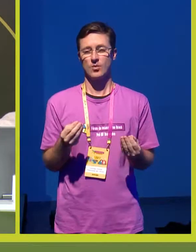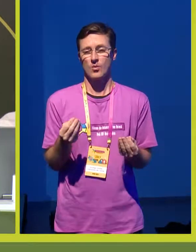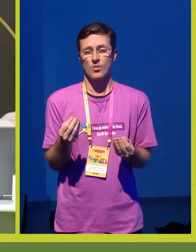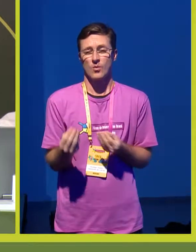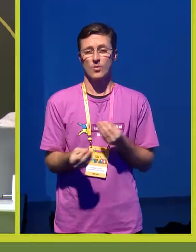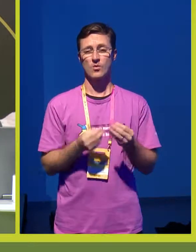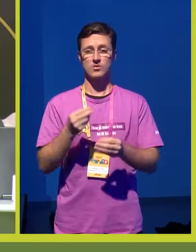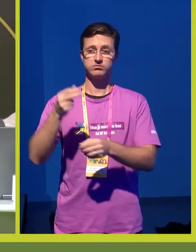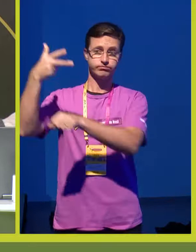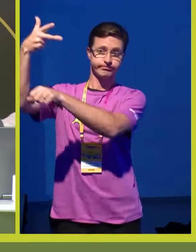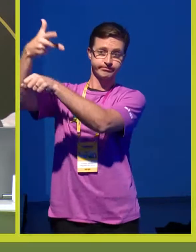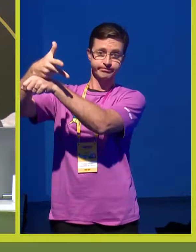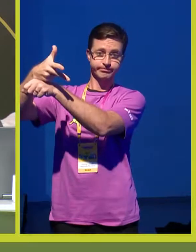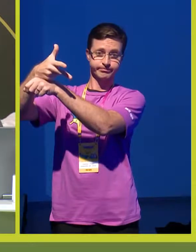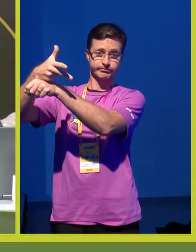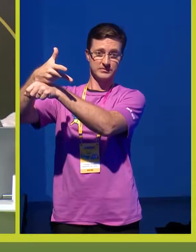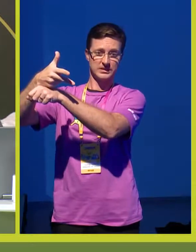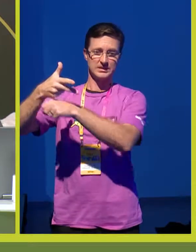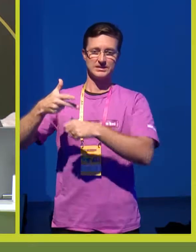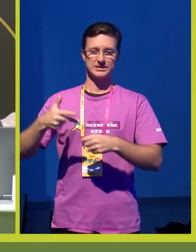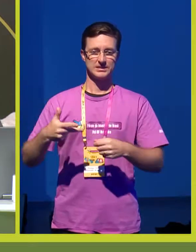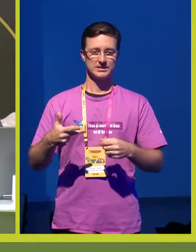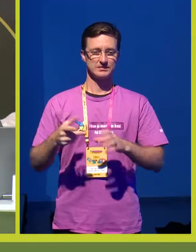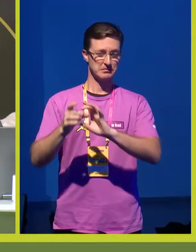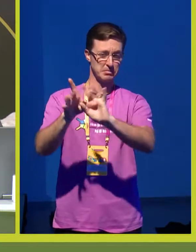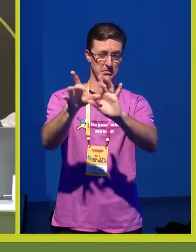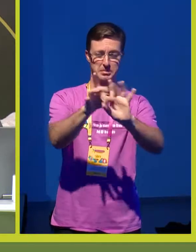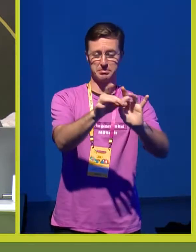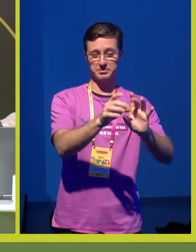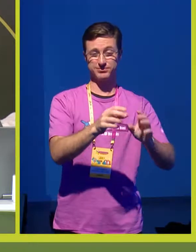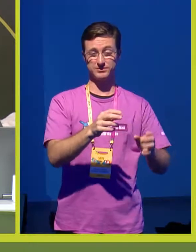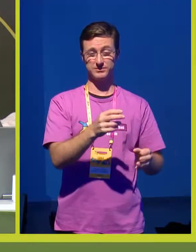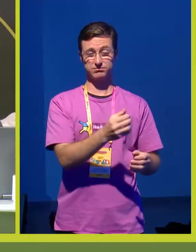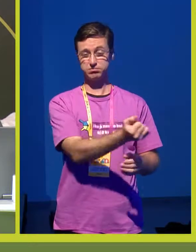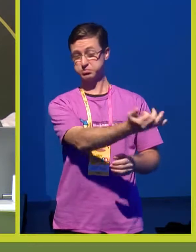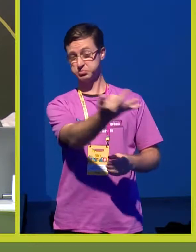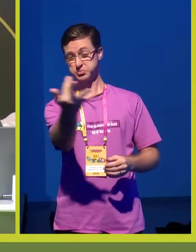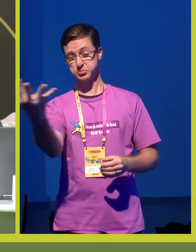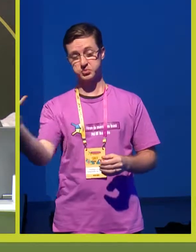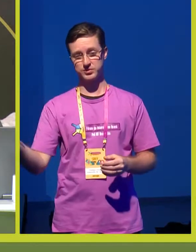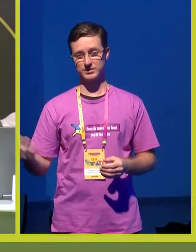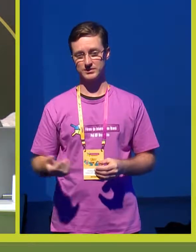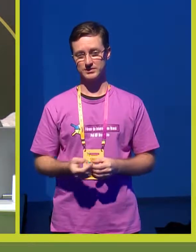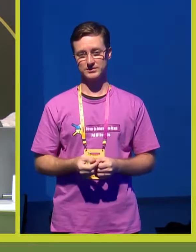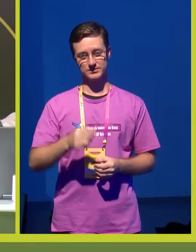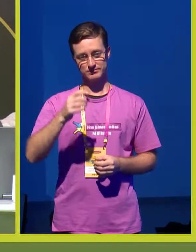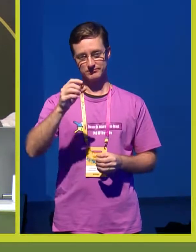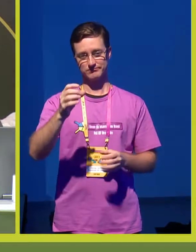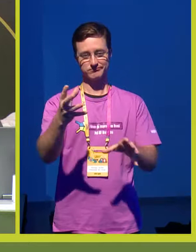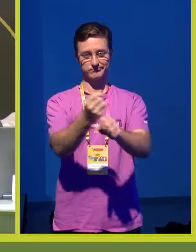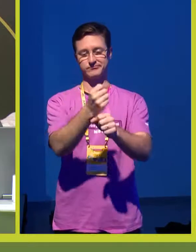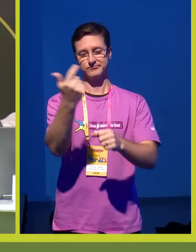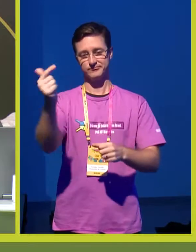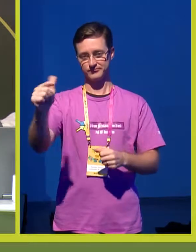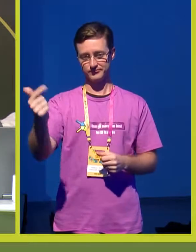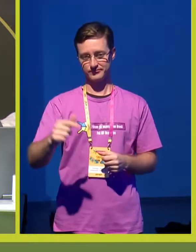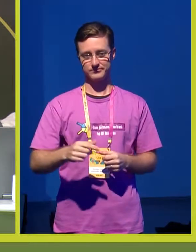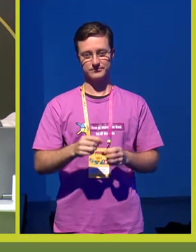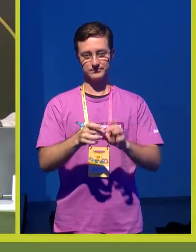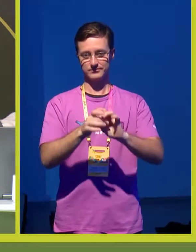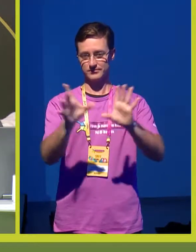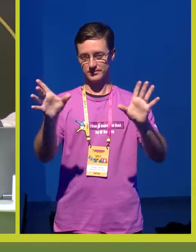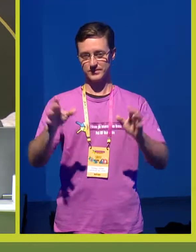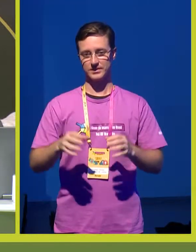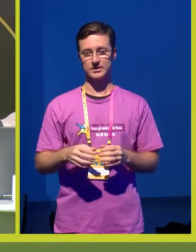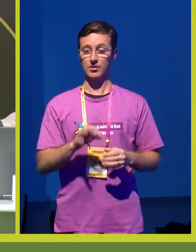monitoramento indiscriminado de um número de pessoas indeterminável, acaba sendo uma técnica